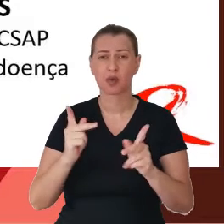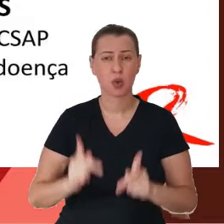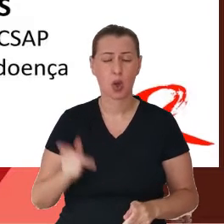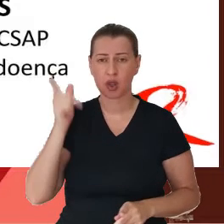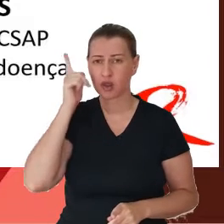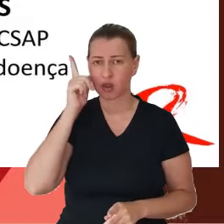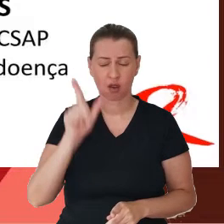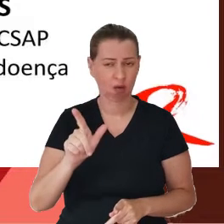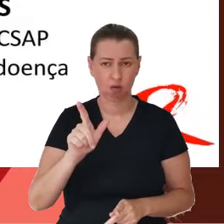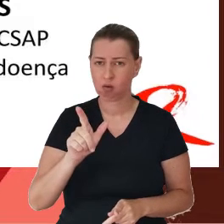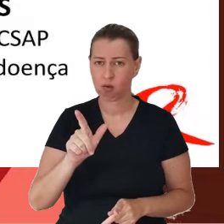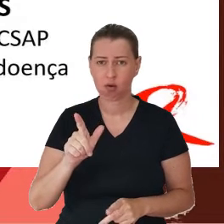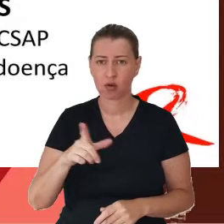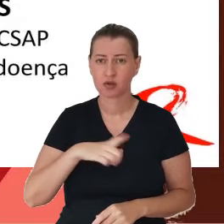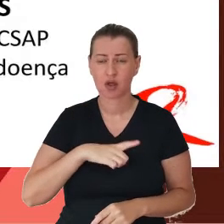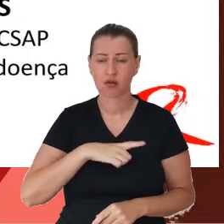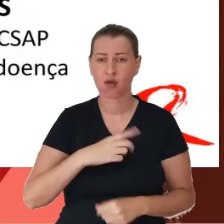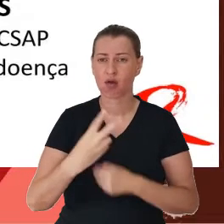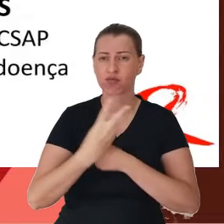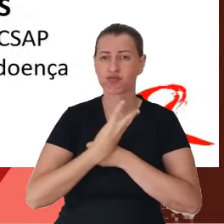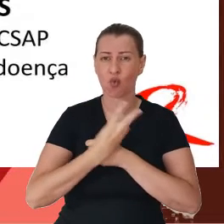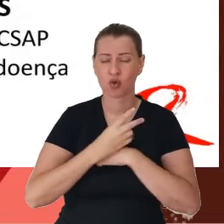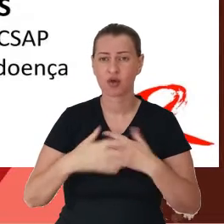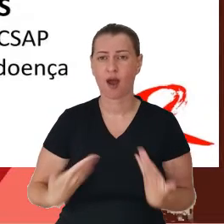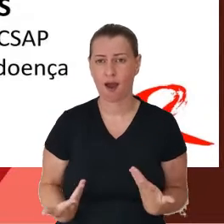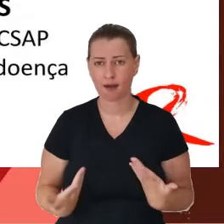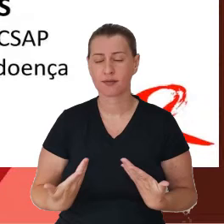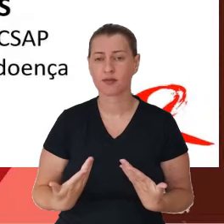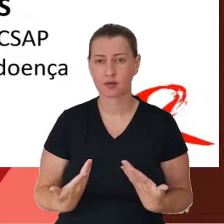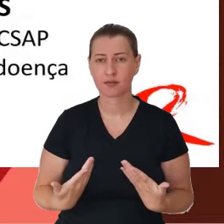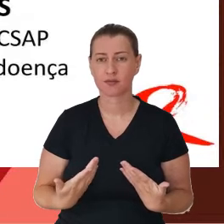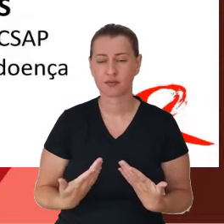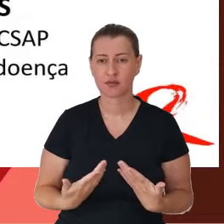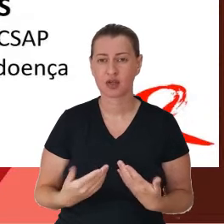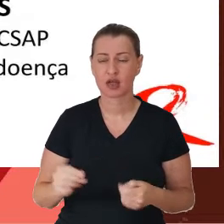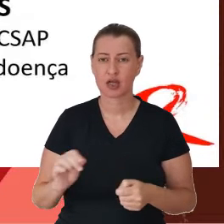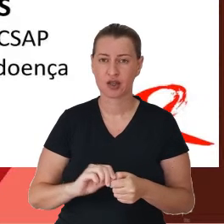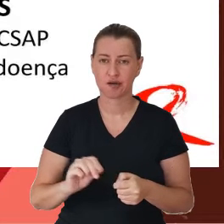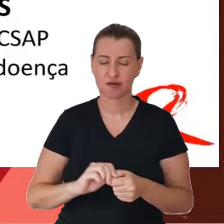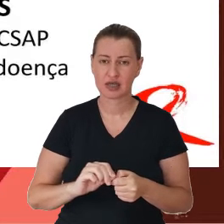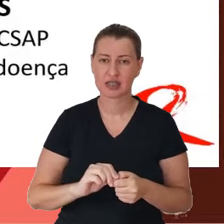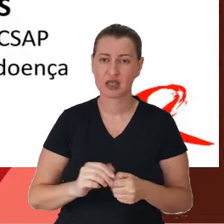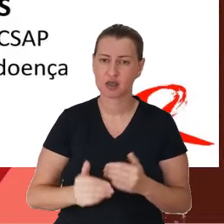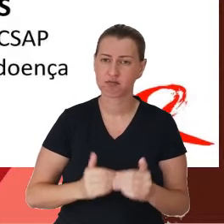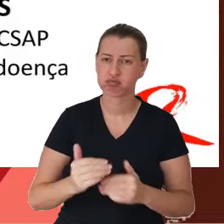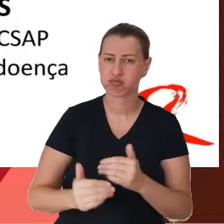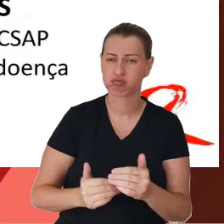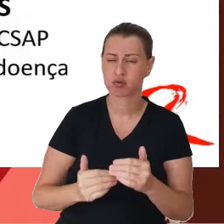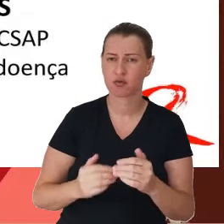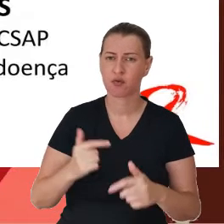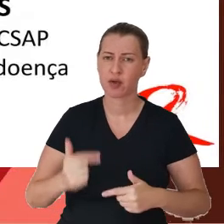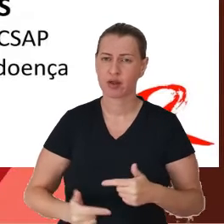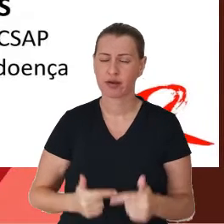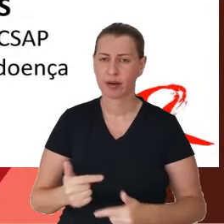conseguir ter o autocuidado e tá produzindo, tá conseguindo